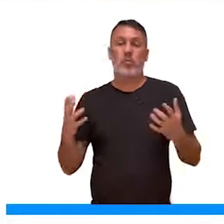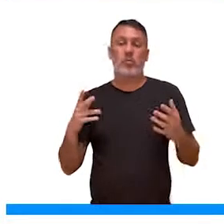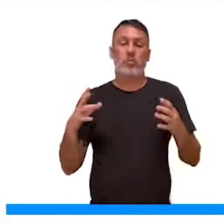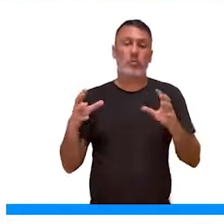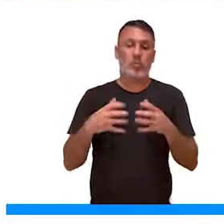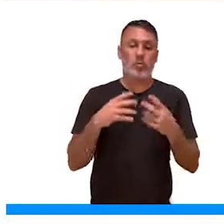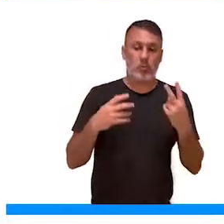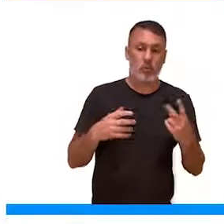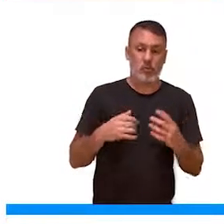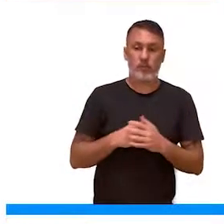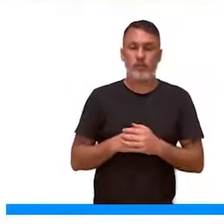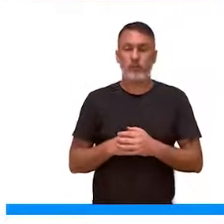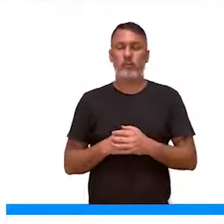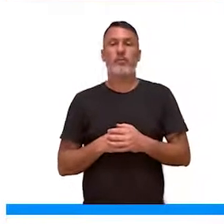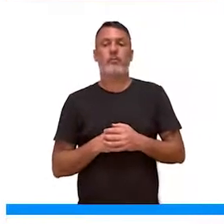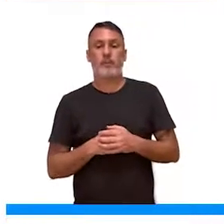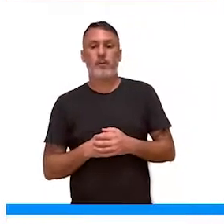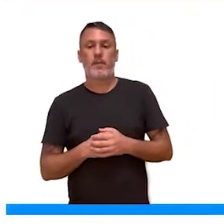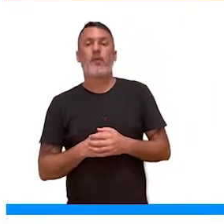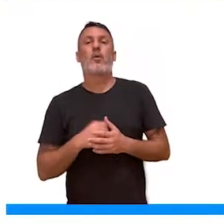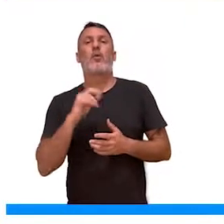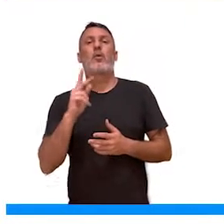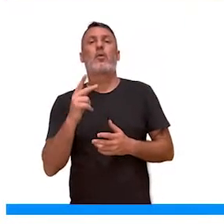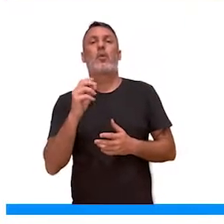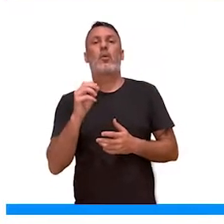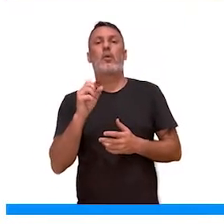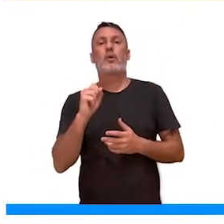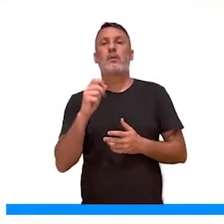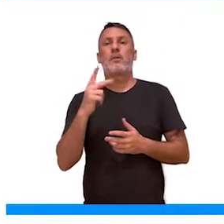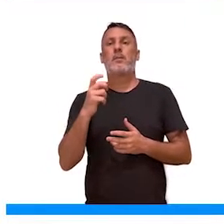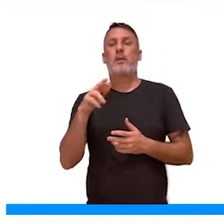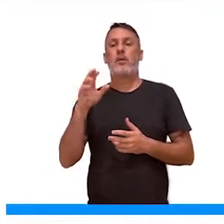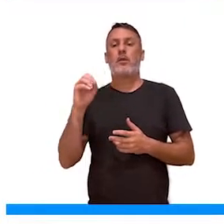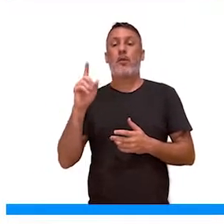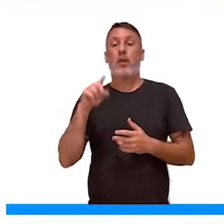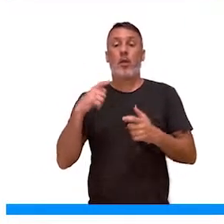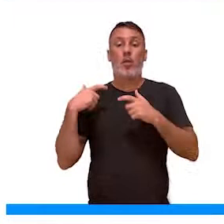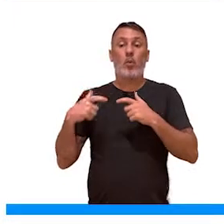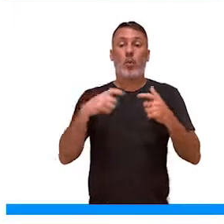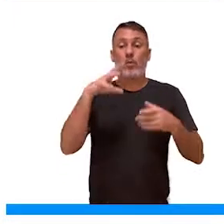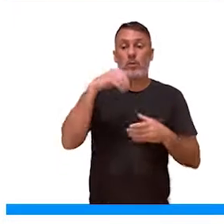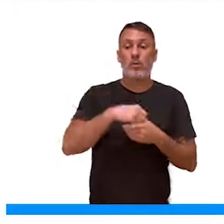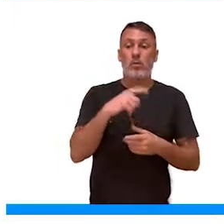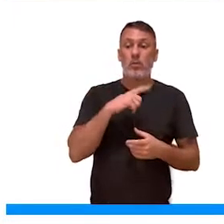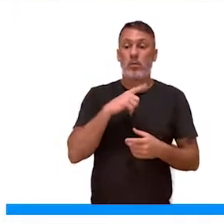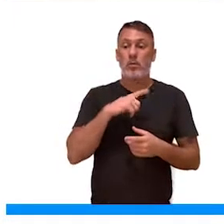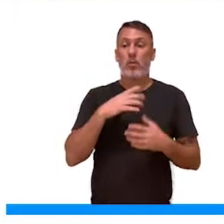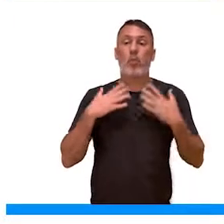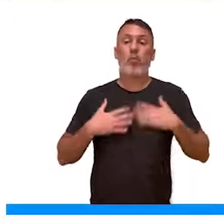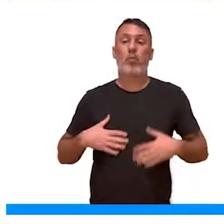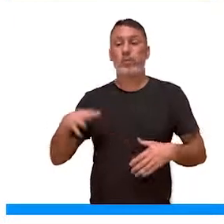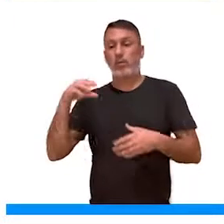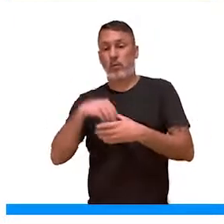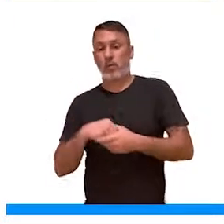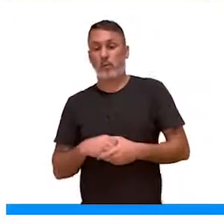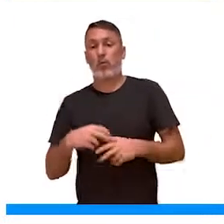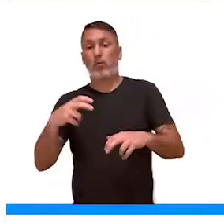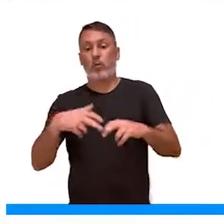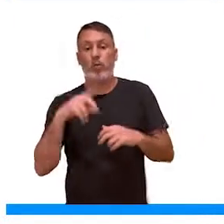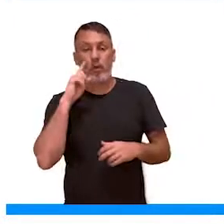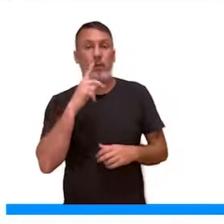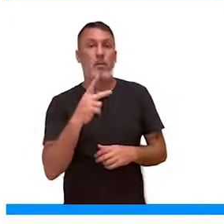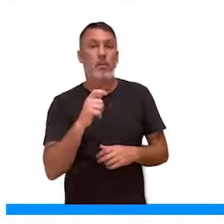pelo parasita pluricelular. E os hospedeiros? Eles são os organismos que abrigam os parasitas em seu